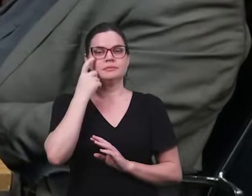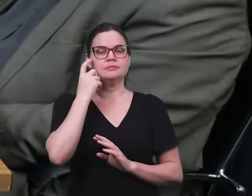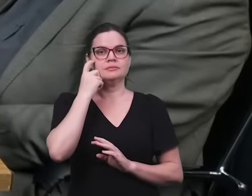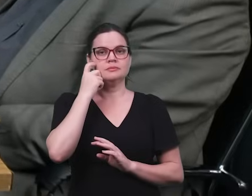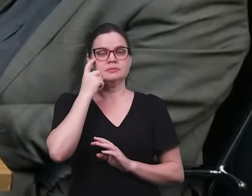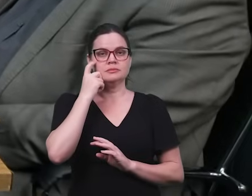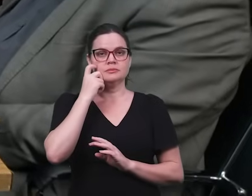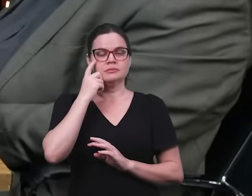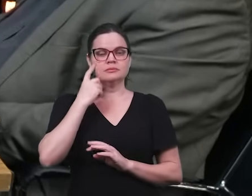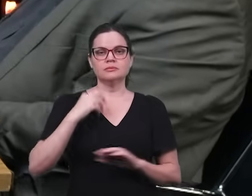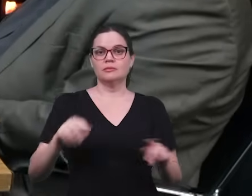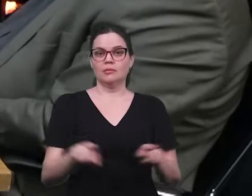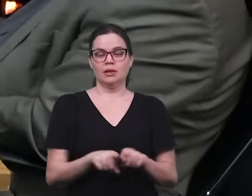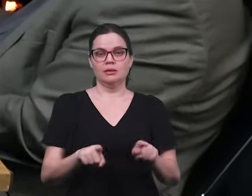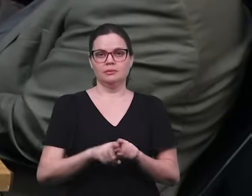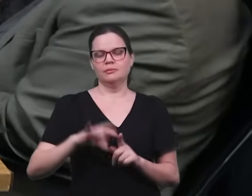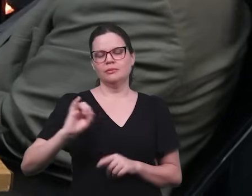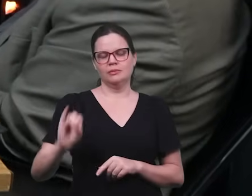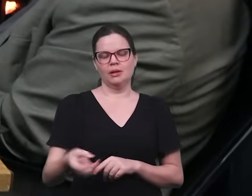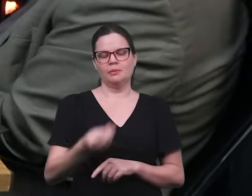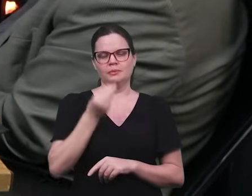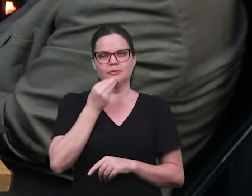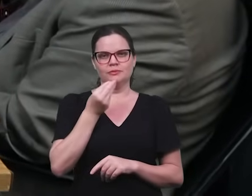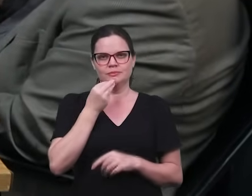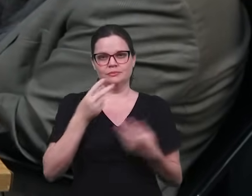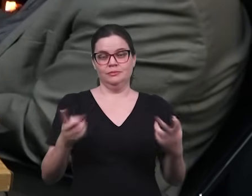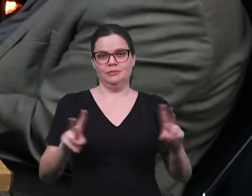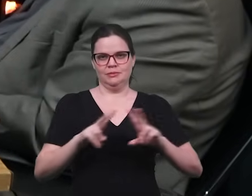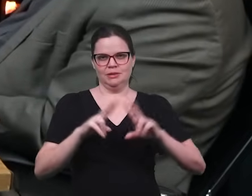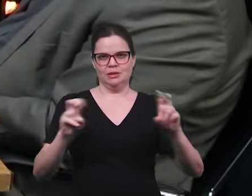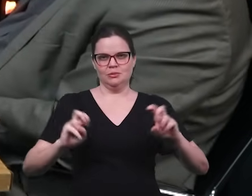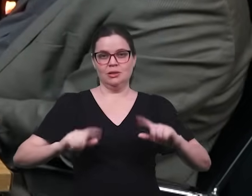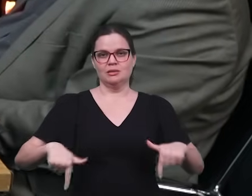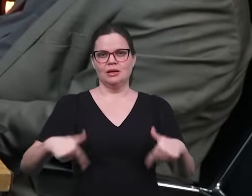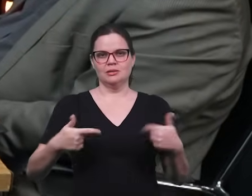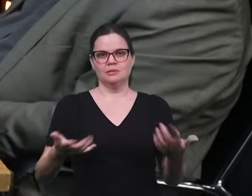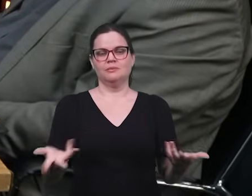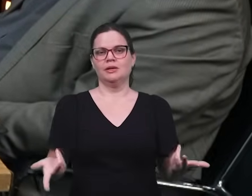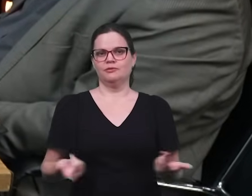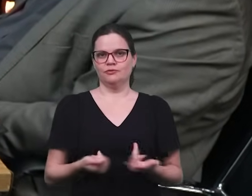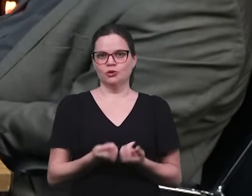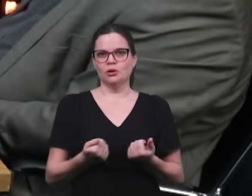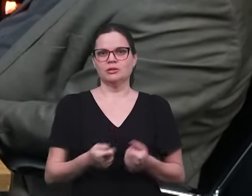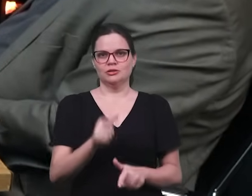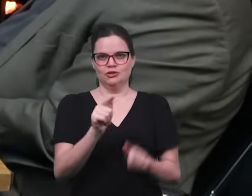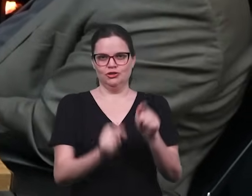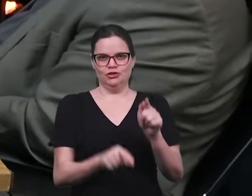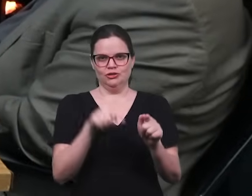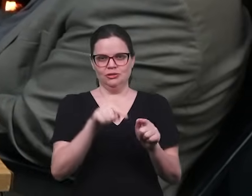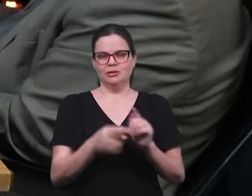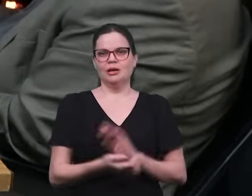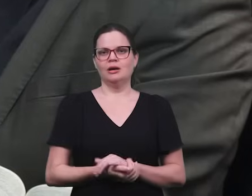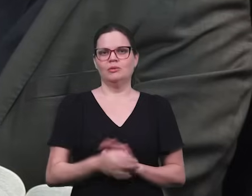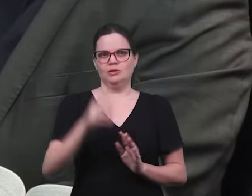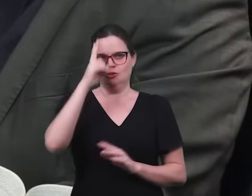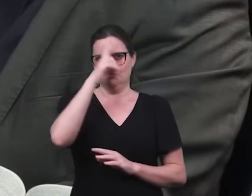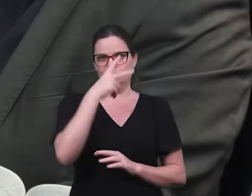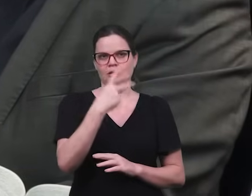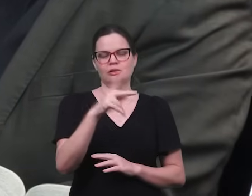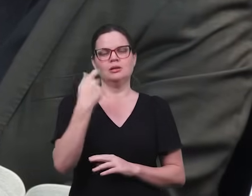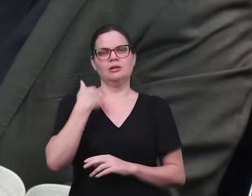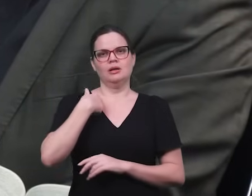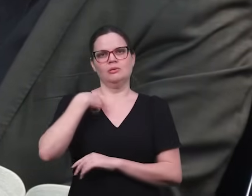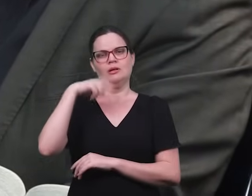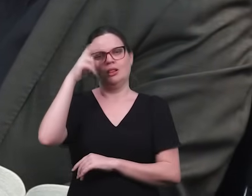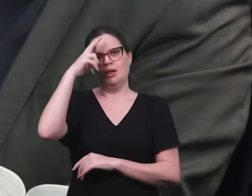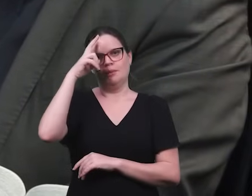Aproveitando aqui, dentro dessa operação gloriosa aqui, né, que a gente vê através do Gideão, me chama a atenção,